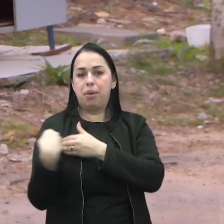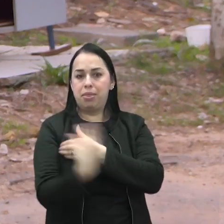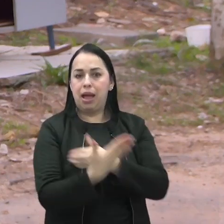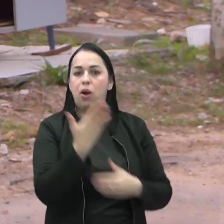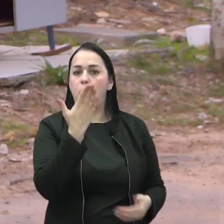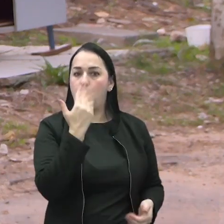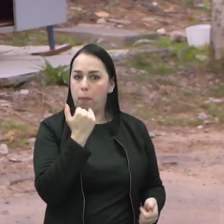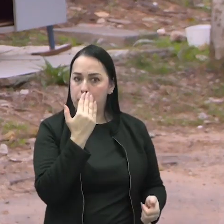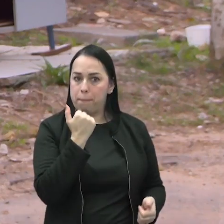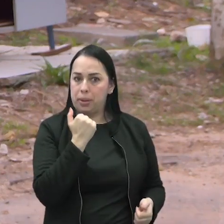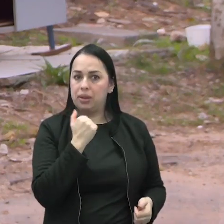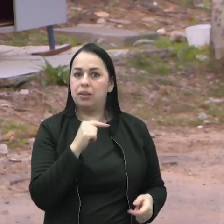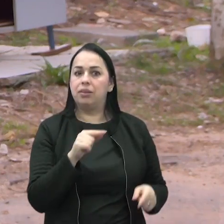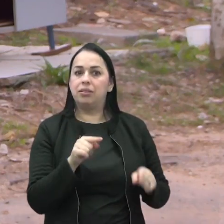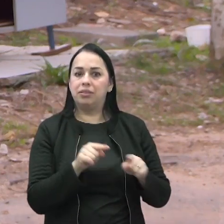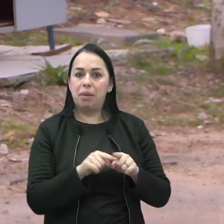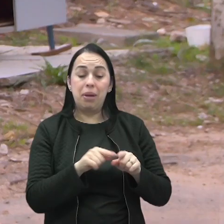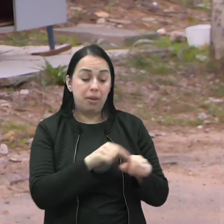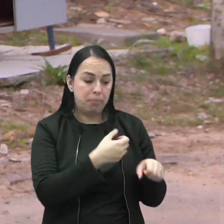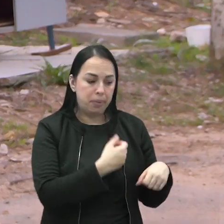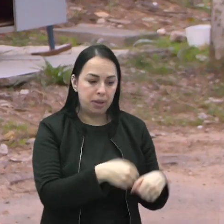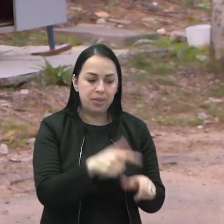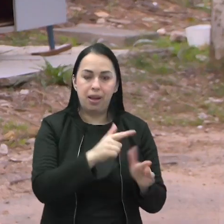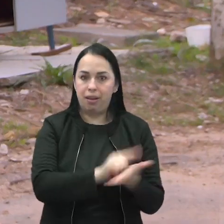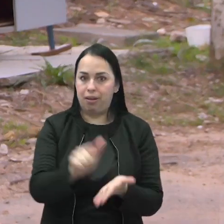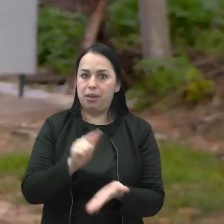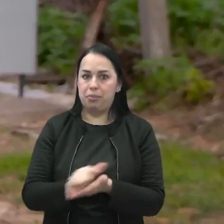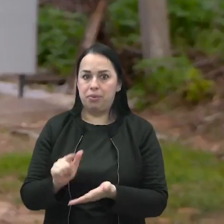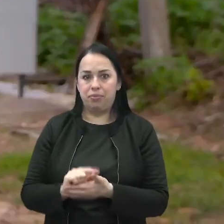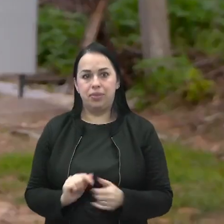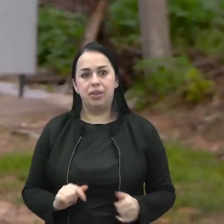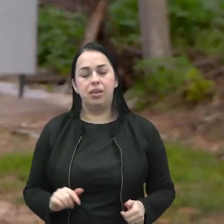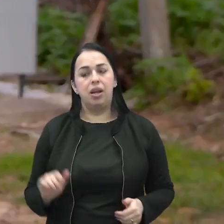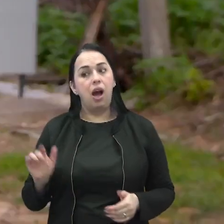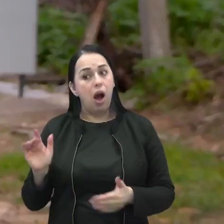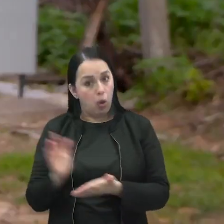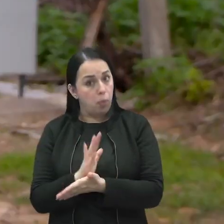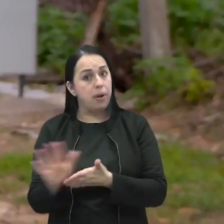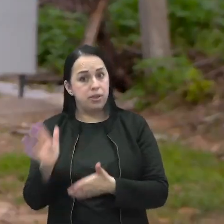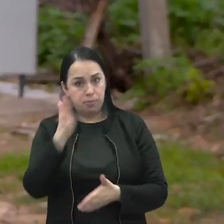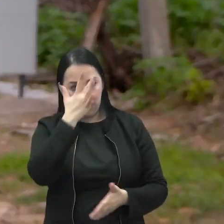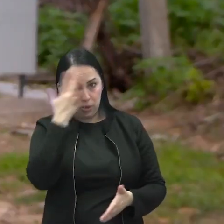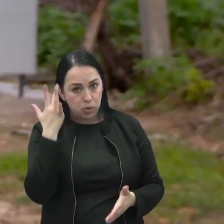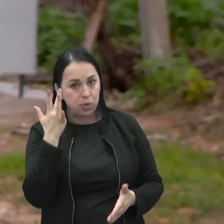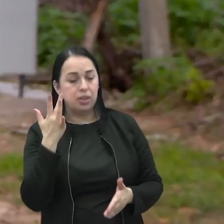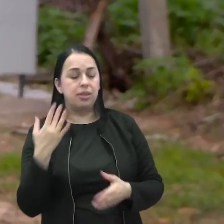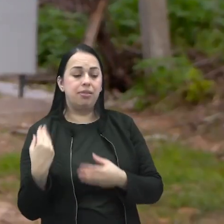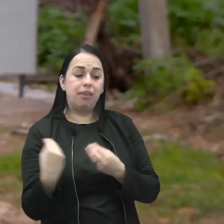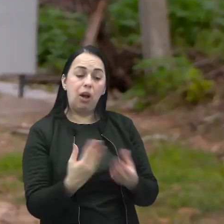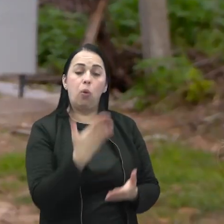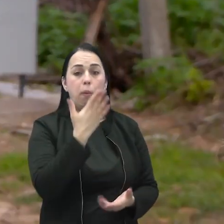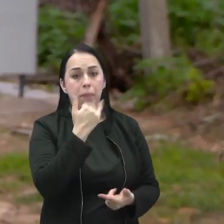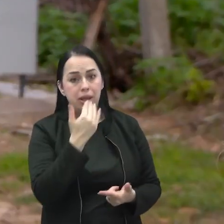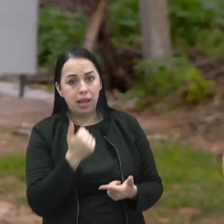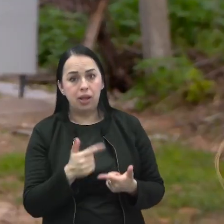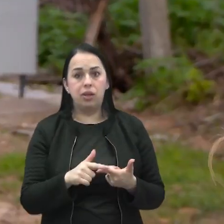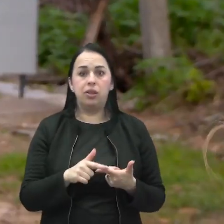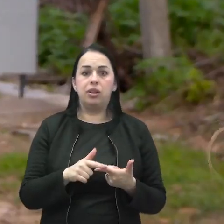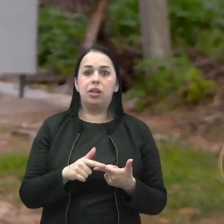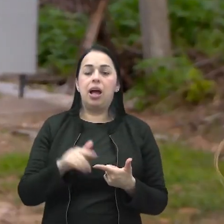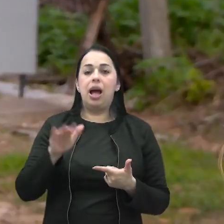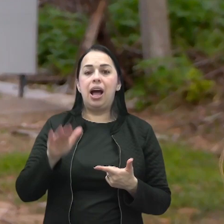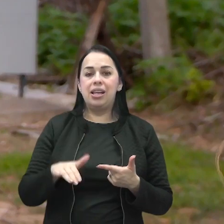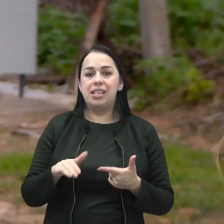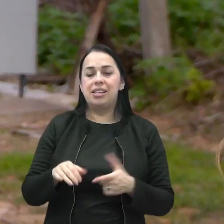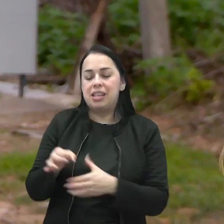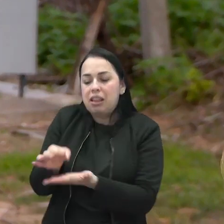responsáveis por alimentar os pets e higienizar o local. Alguns colocam comida na calçada, outros,